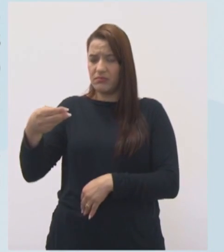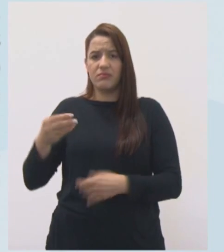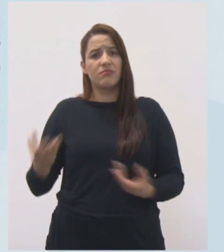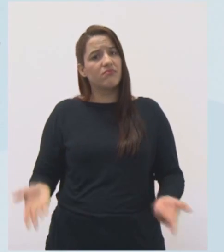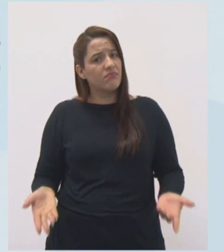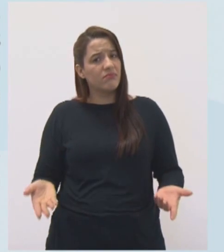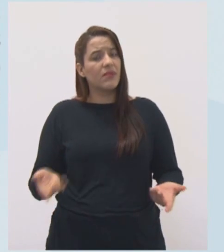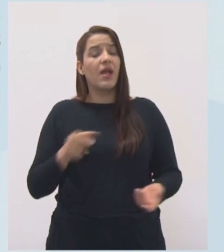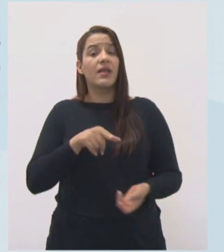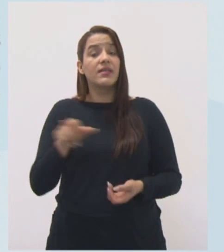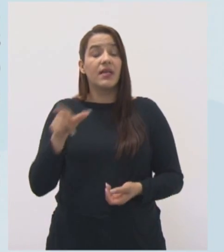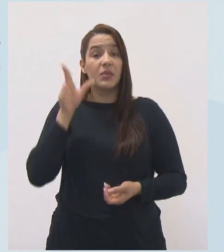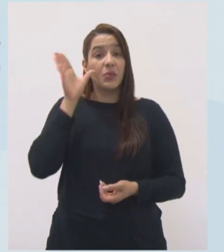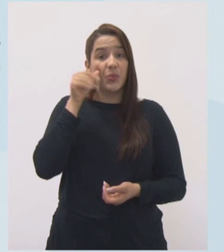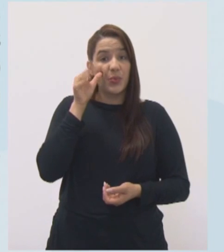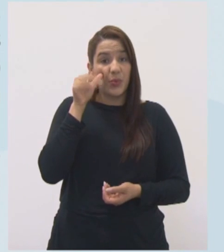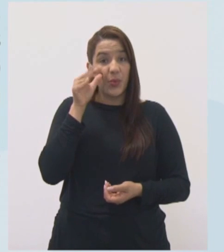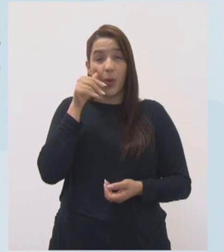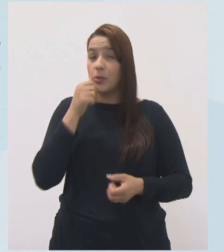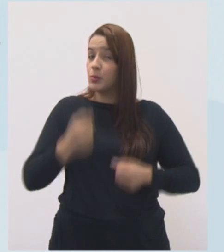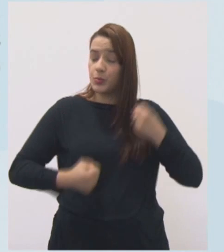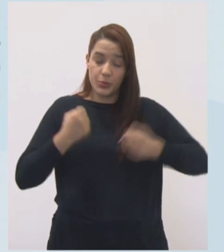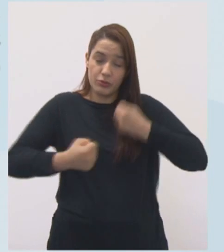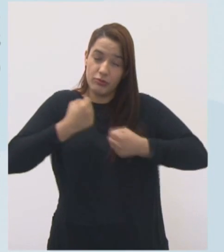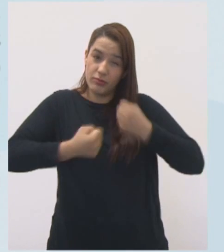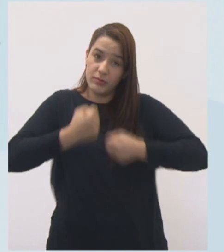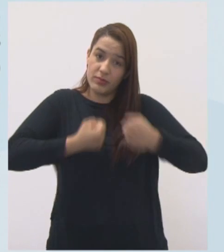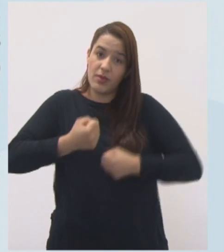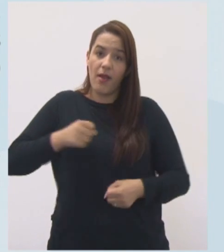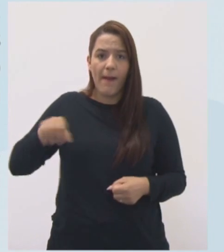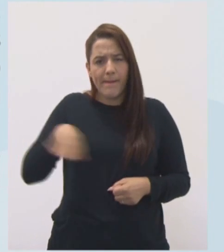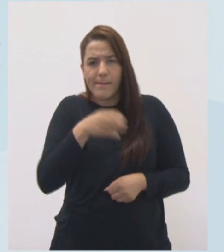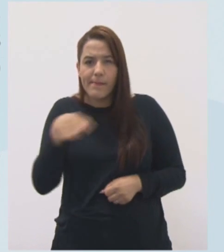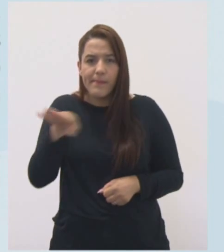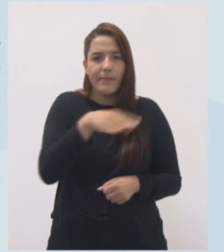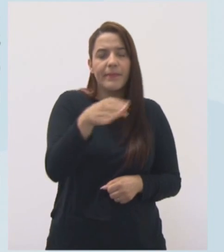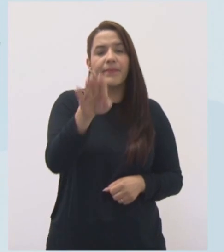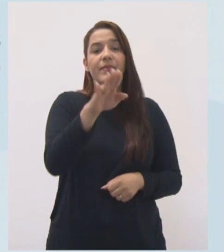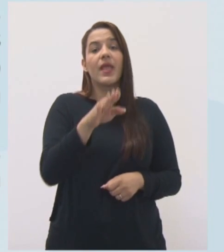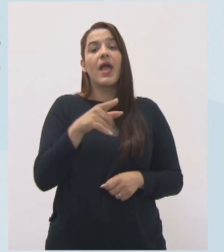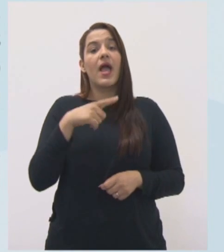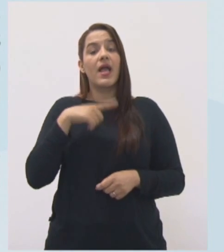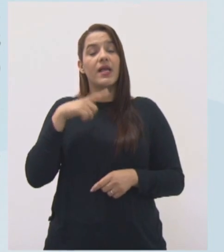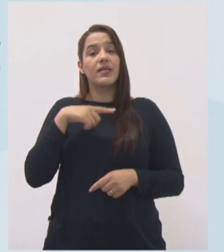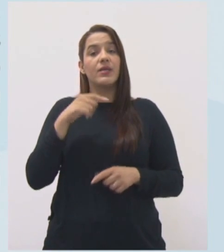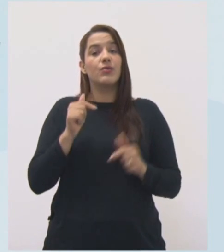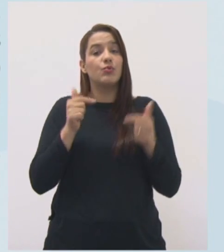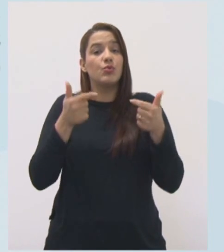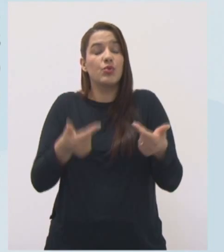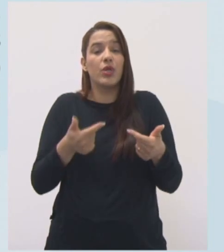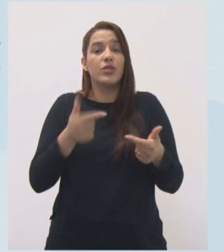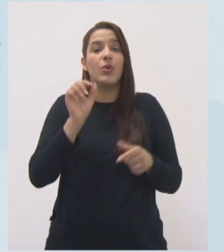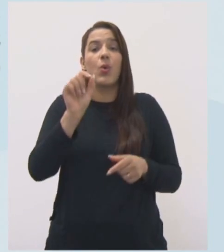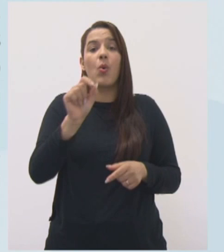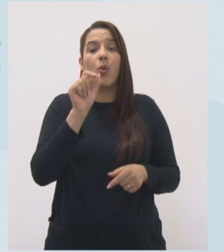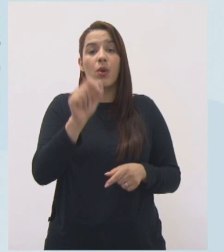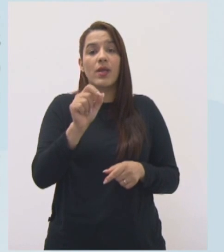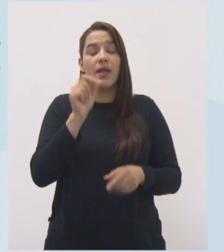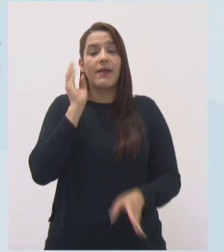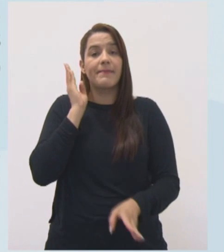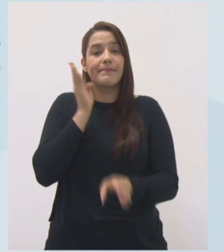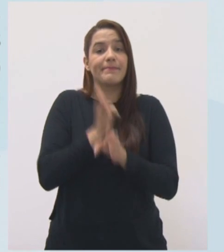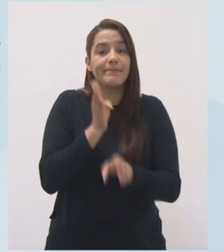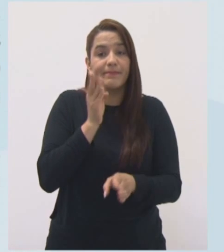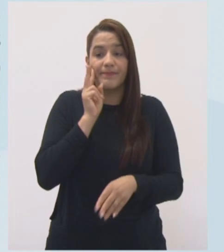Ardendo em curiosidade, correu atrás do coelho através do campo e, por sorte, chegou justo a tempo